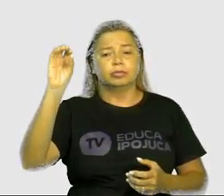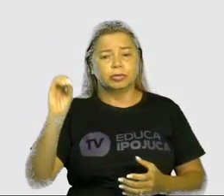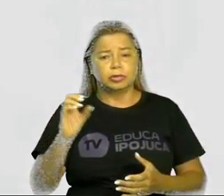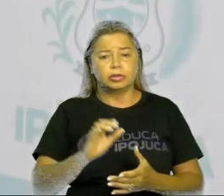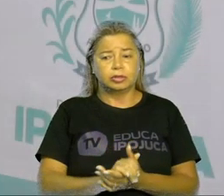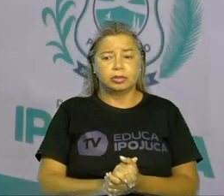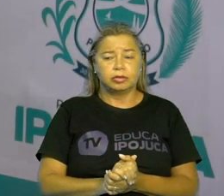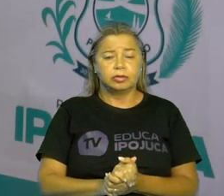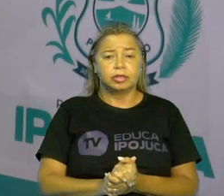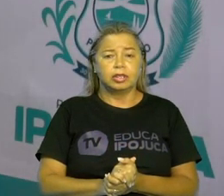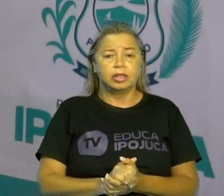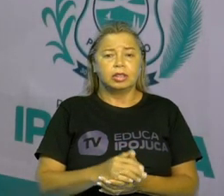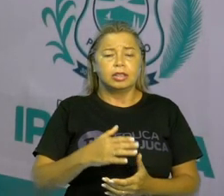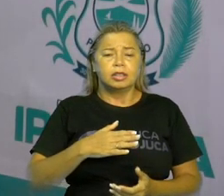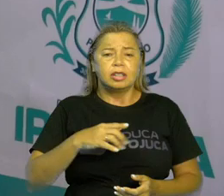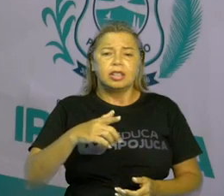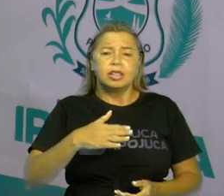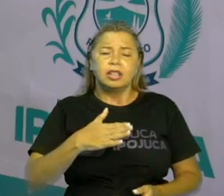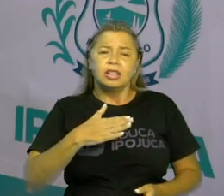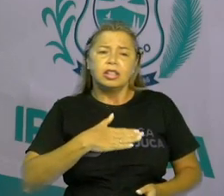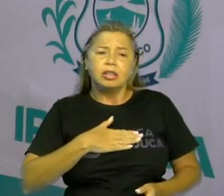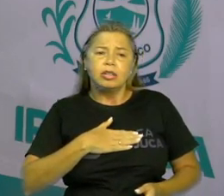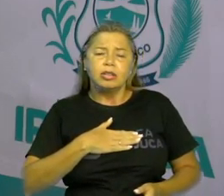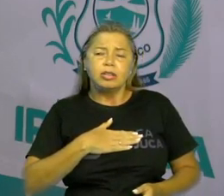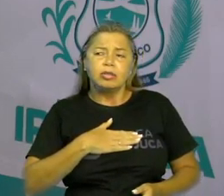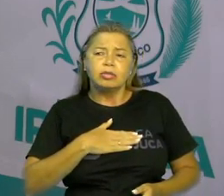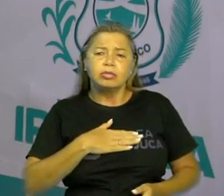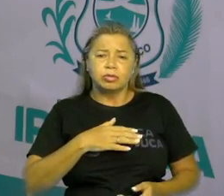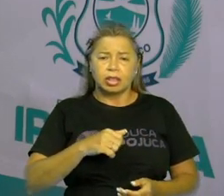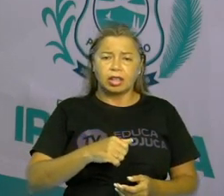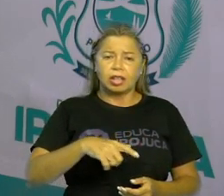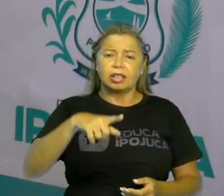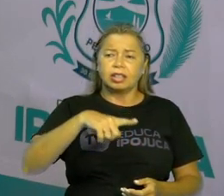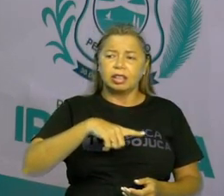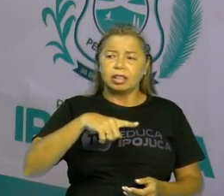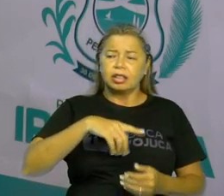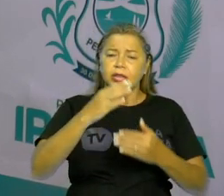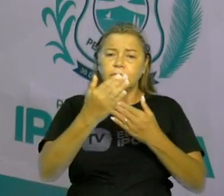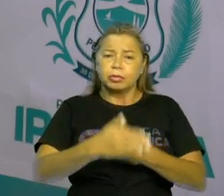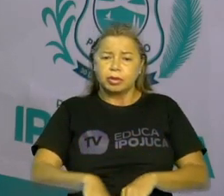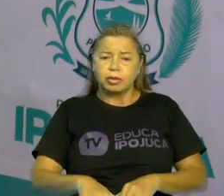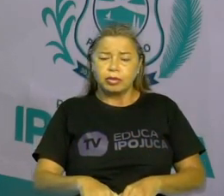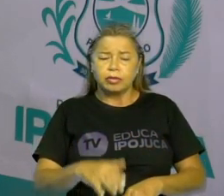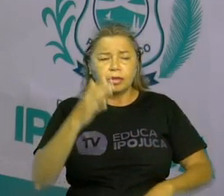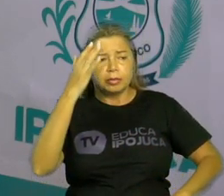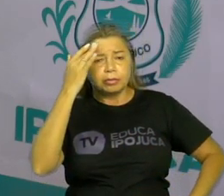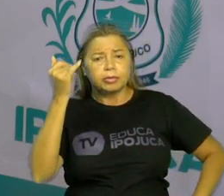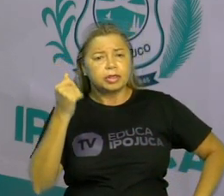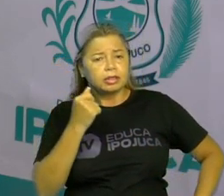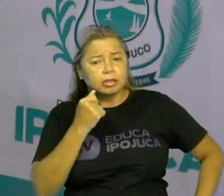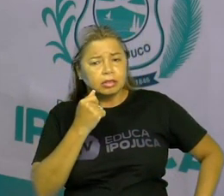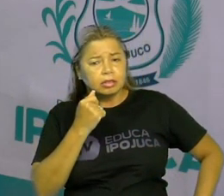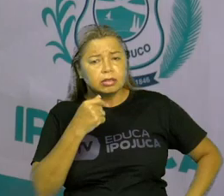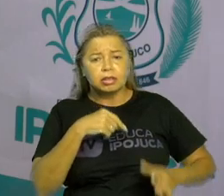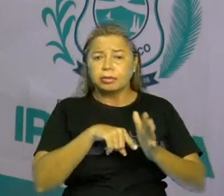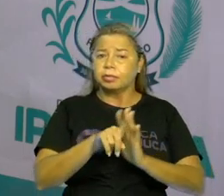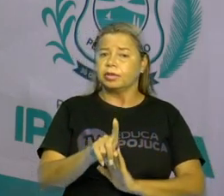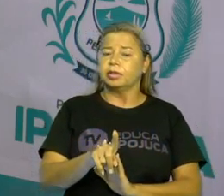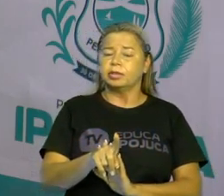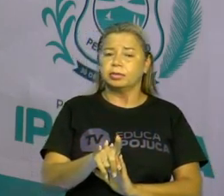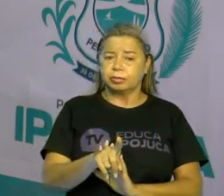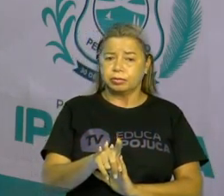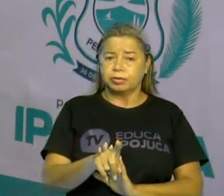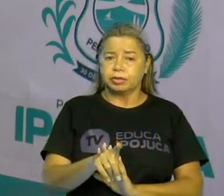Eu terei prova amanhã? Então perceba que a mesma frase eu coloquei na forma negativa